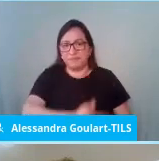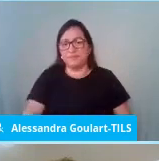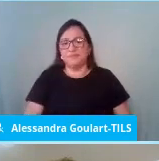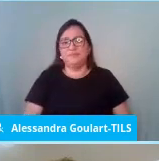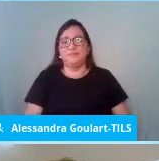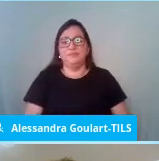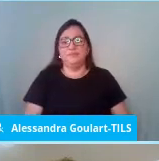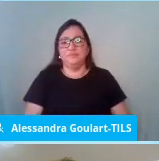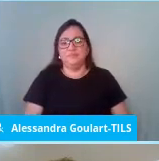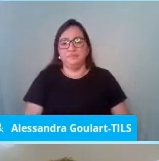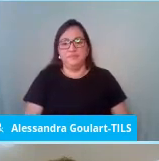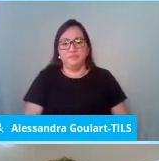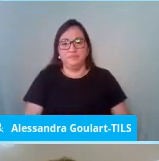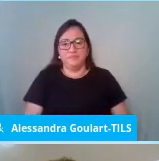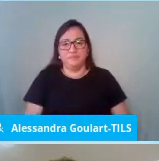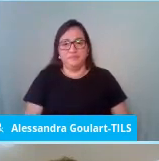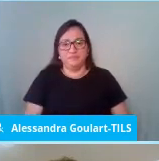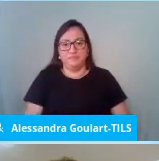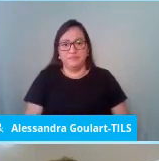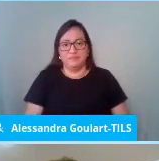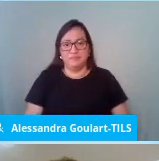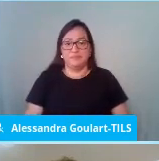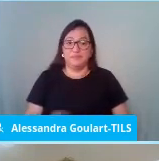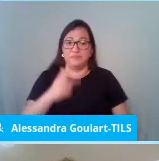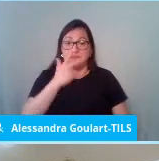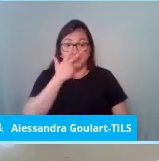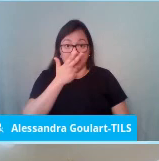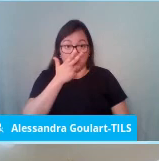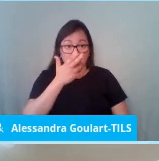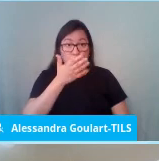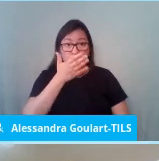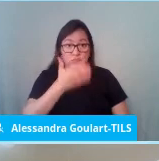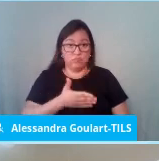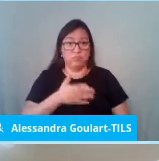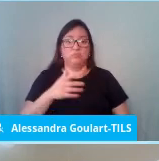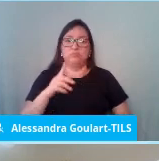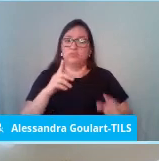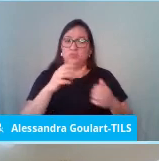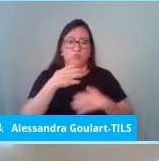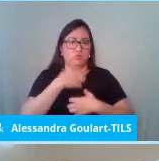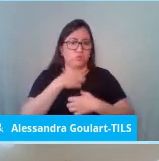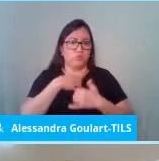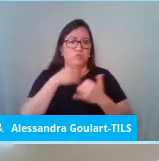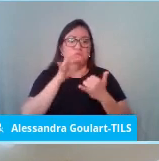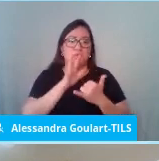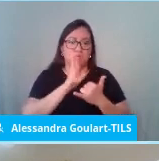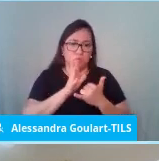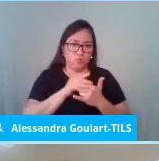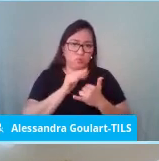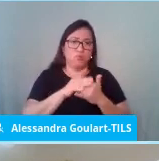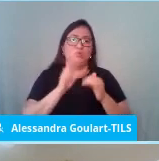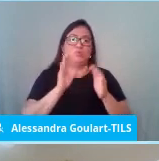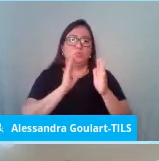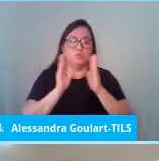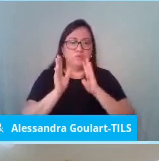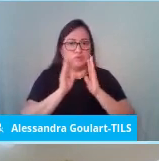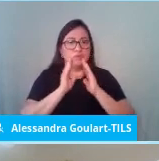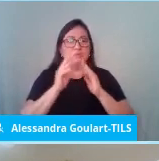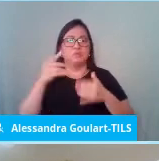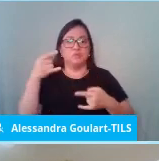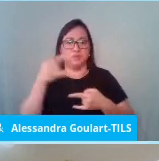ser transmitido por essas mesmas ferramentas, tanto pelas ferramentas do PIN como da Secretaria Estadual de